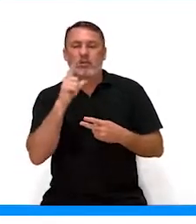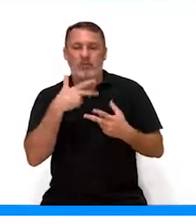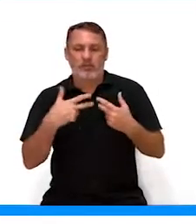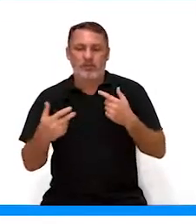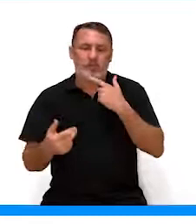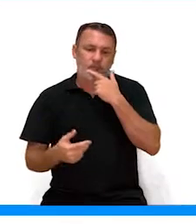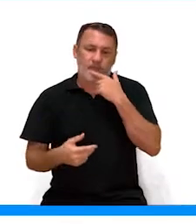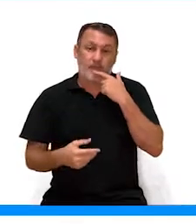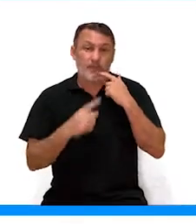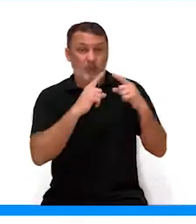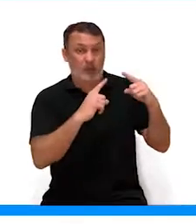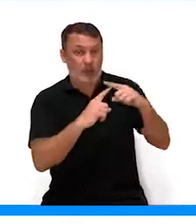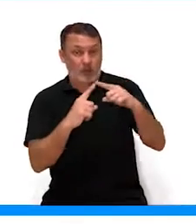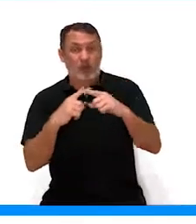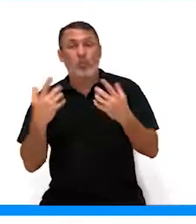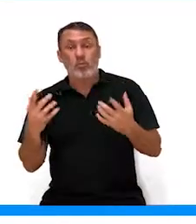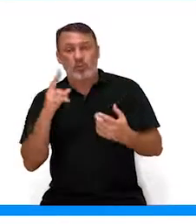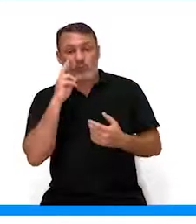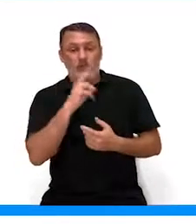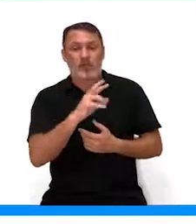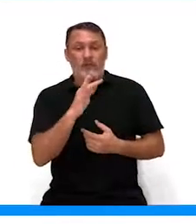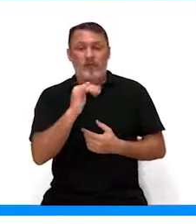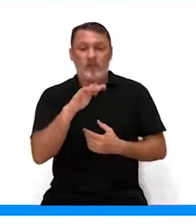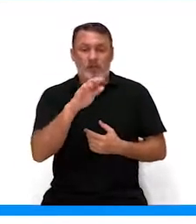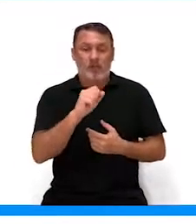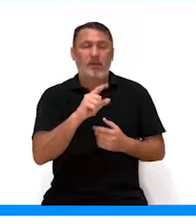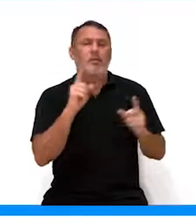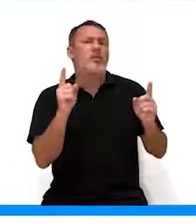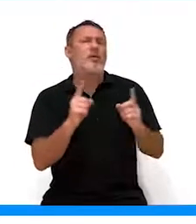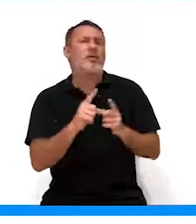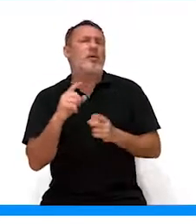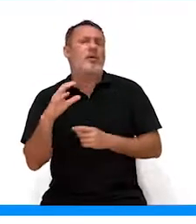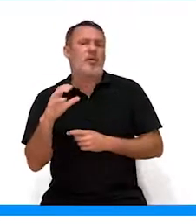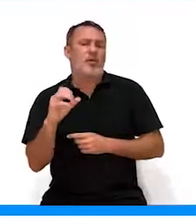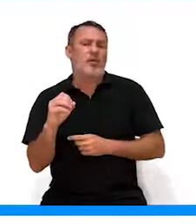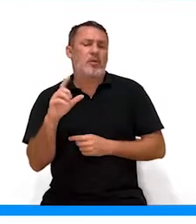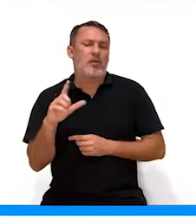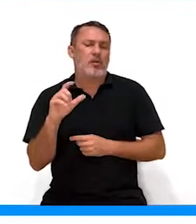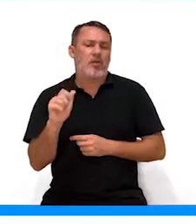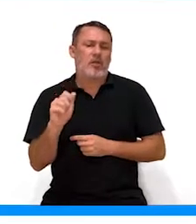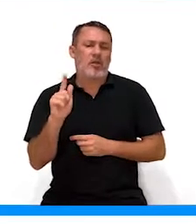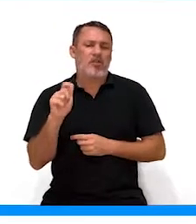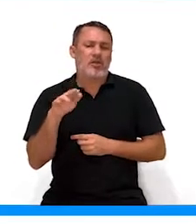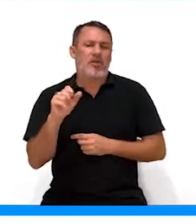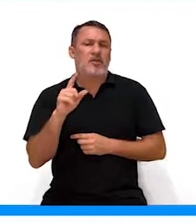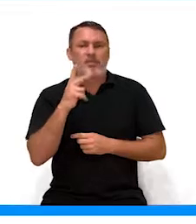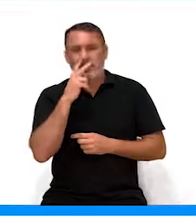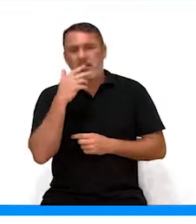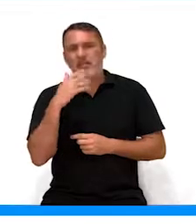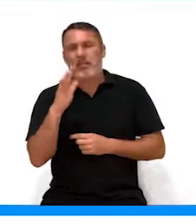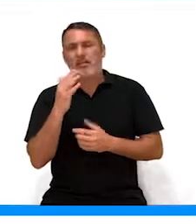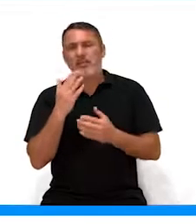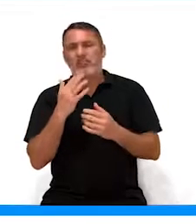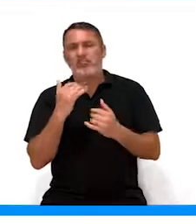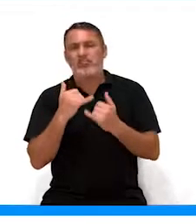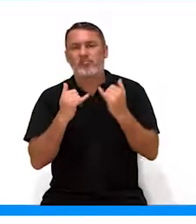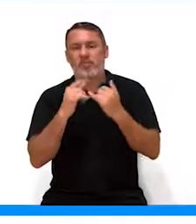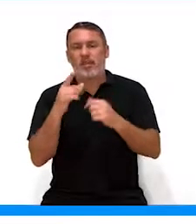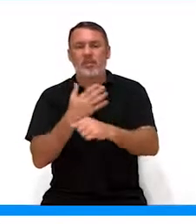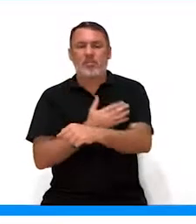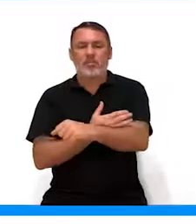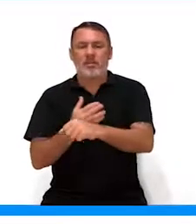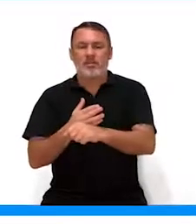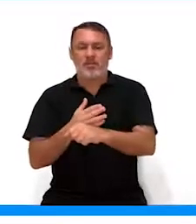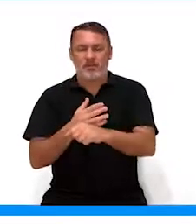colágeno, de substâncias muito mais eficiente. Tipos de fibras que a gente tem. As colágenas são aquelas mais esbranquiçadas, né? Que são